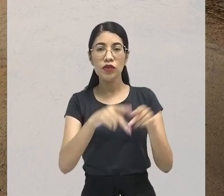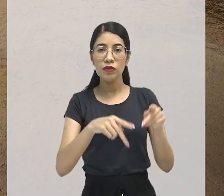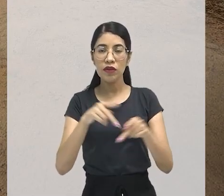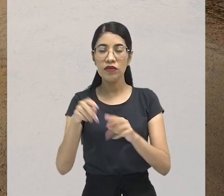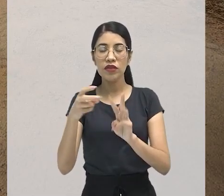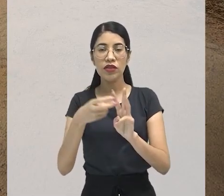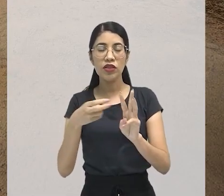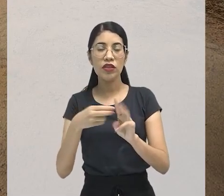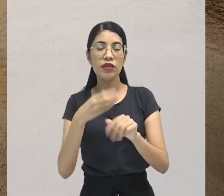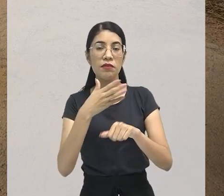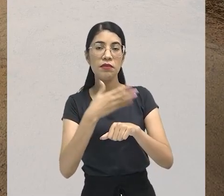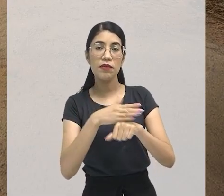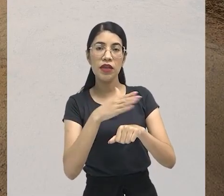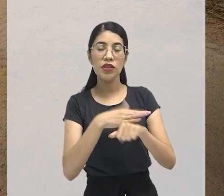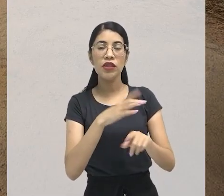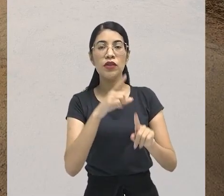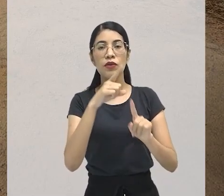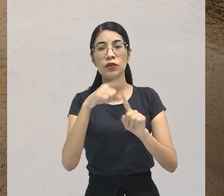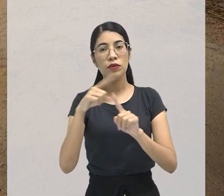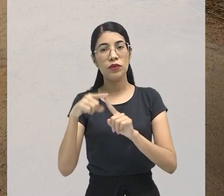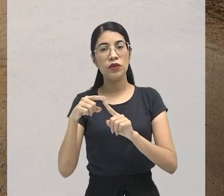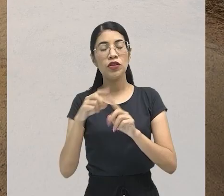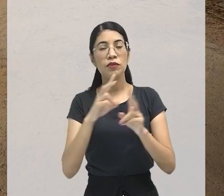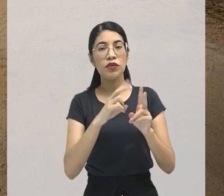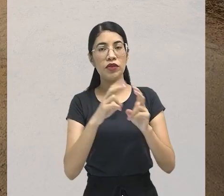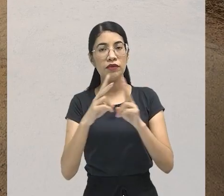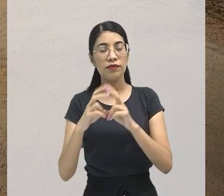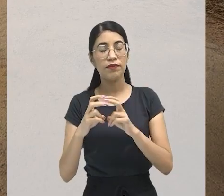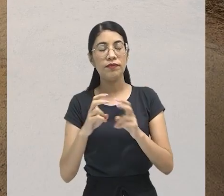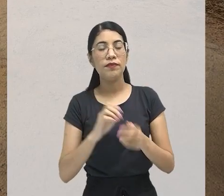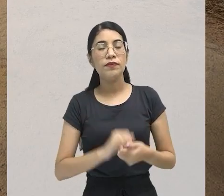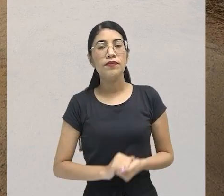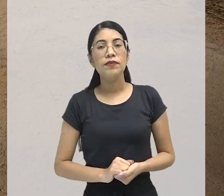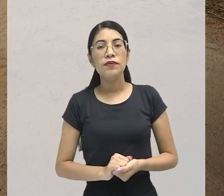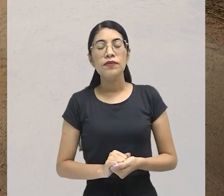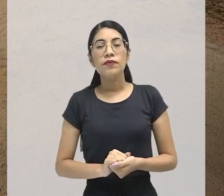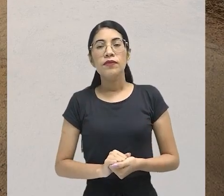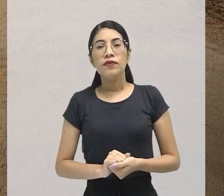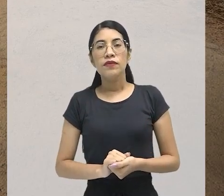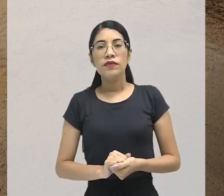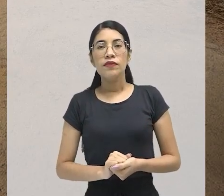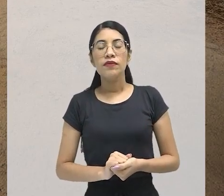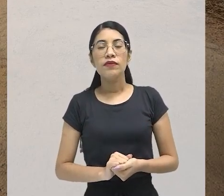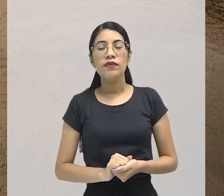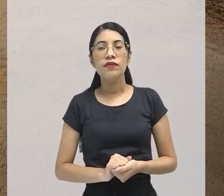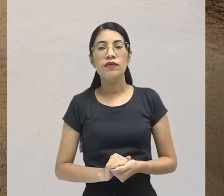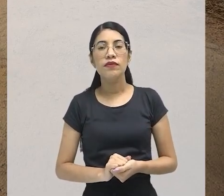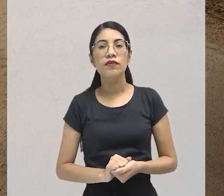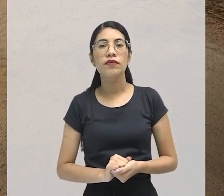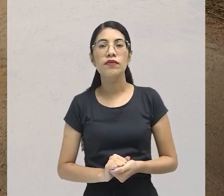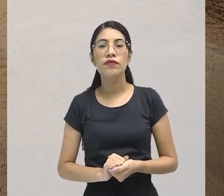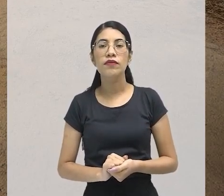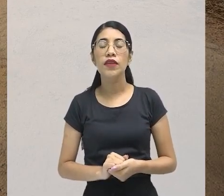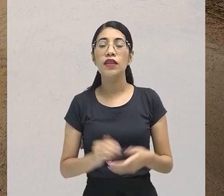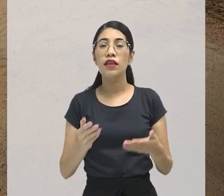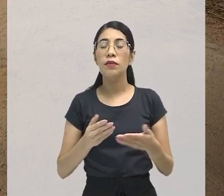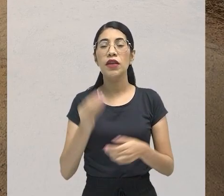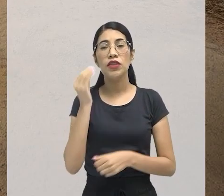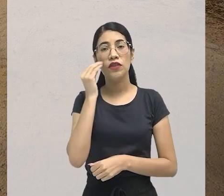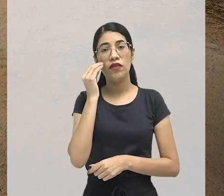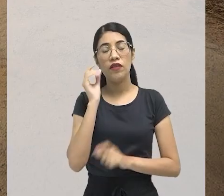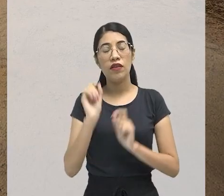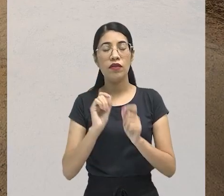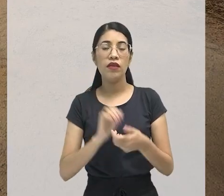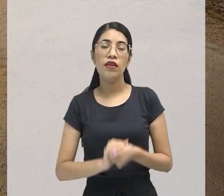tribo, né, que pratica essa modalidade, tá bom? Então, faz parte aí. Nós vamos ver também, ó,